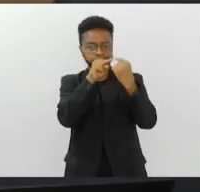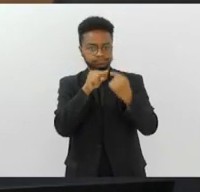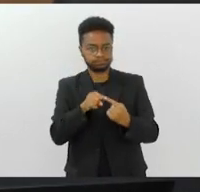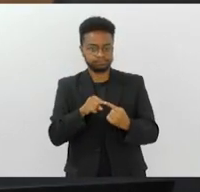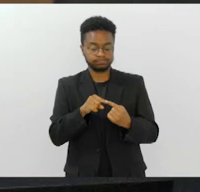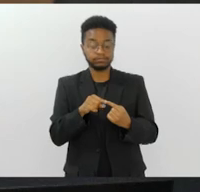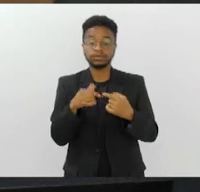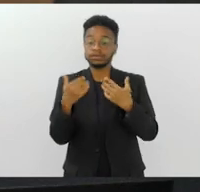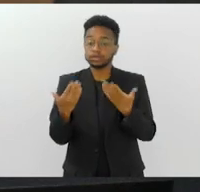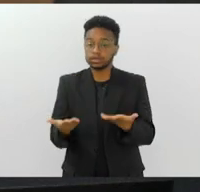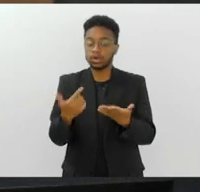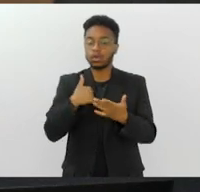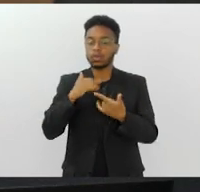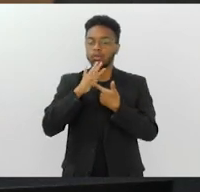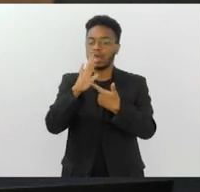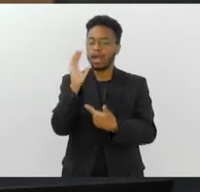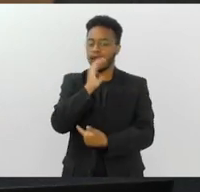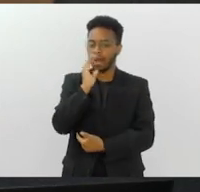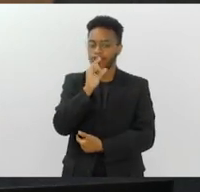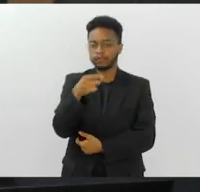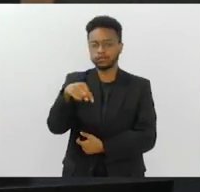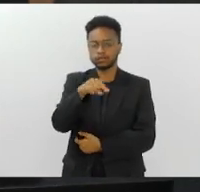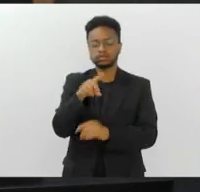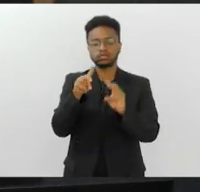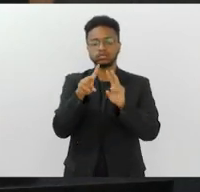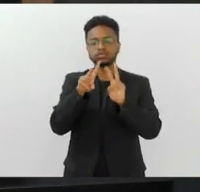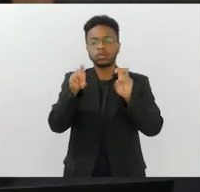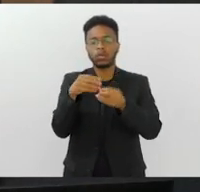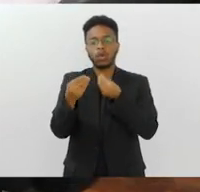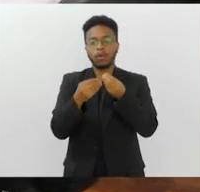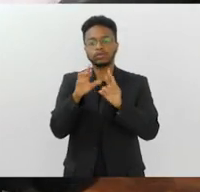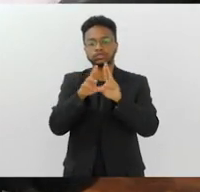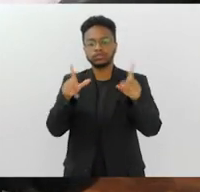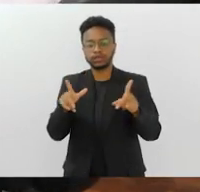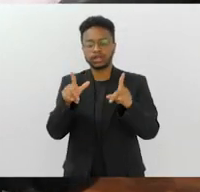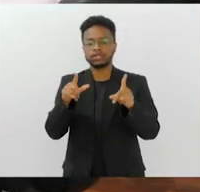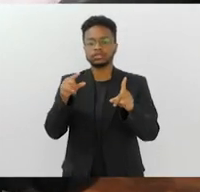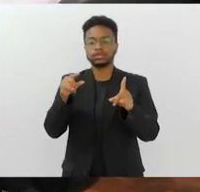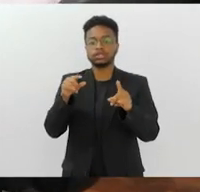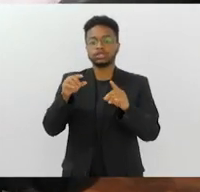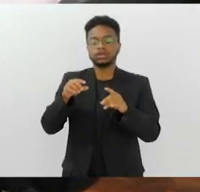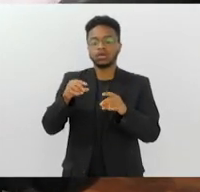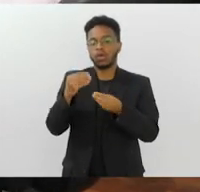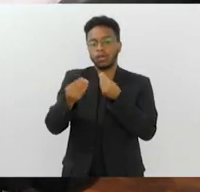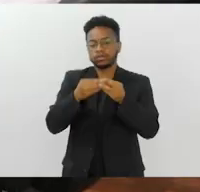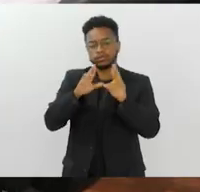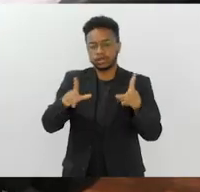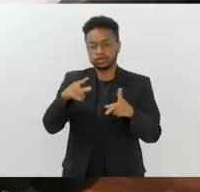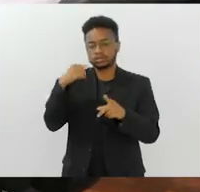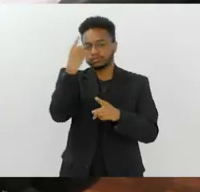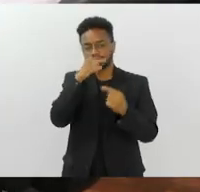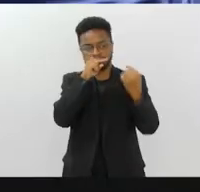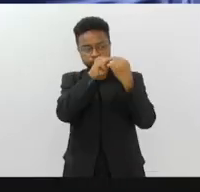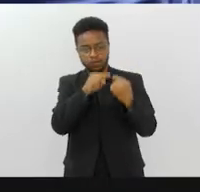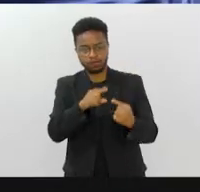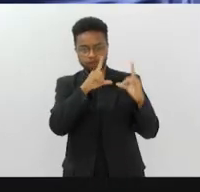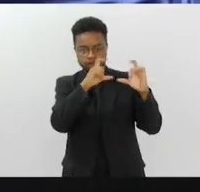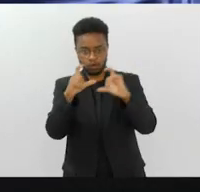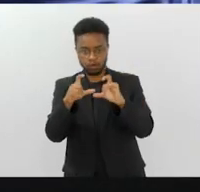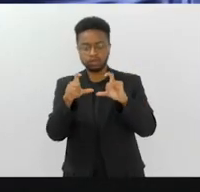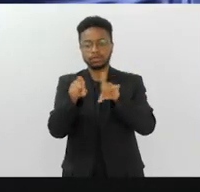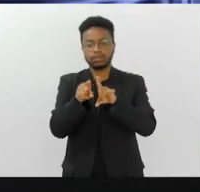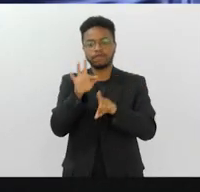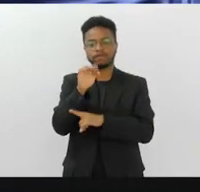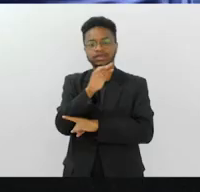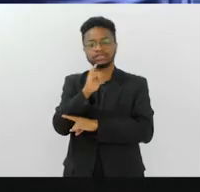Então eu vou passar aqui bem rápido sobre a diferença entre reconhecimento fotográfico e facial que todo mundo aqui daqui já tá cansado de